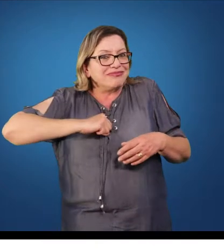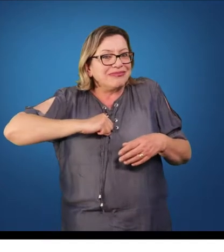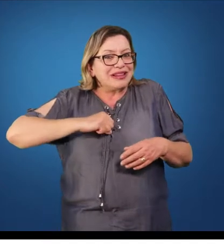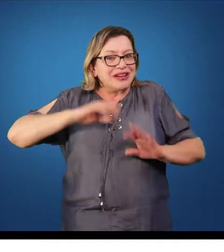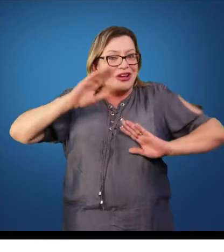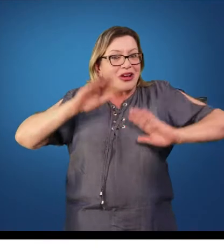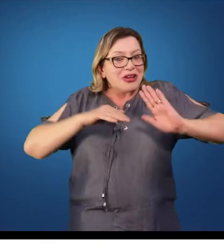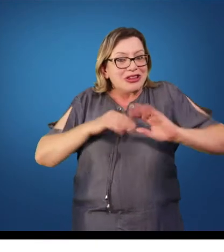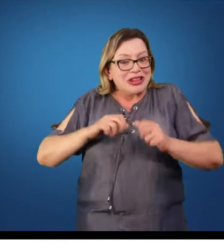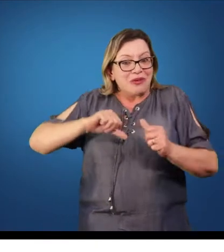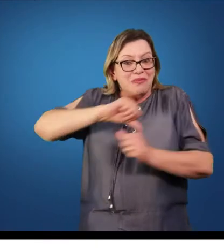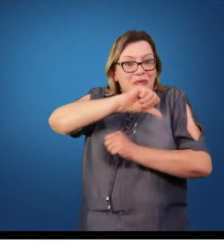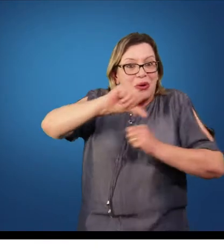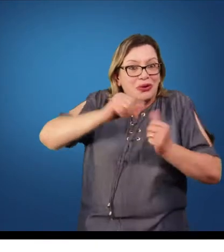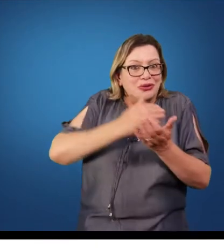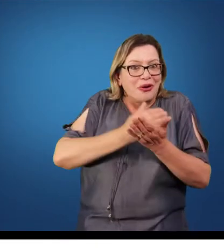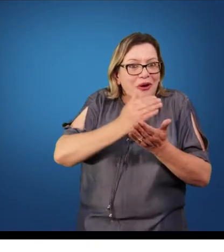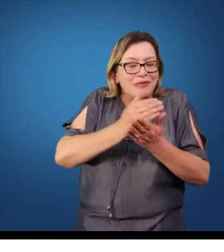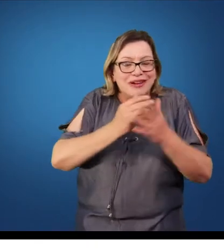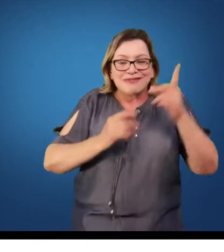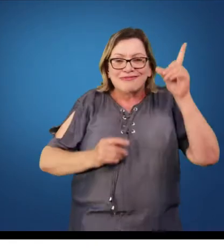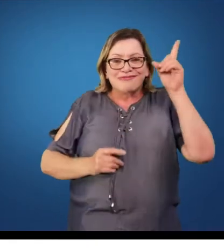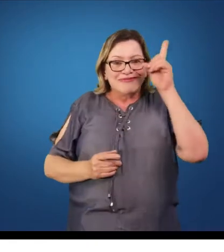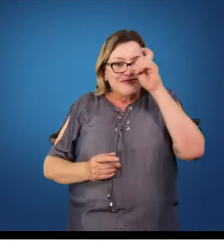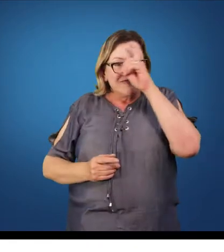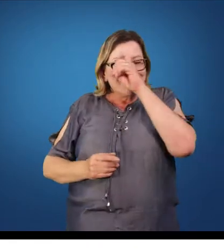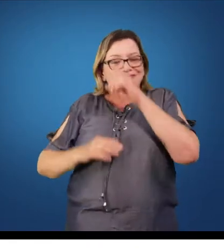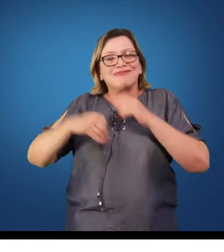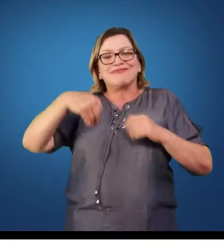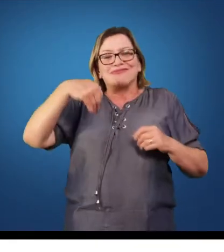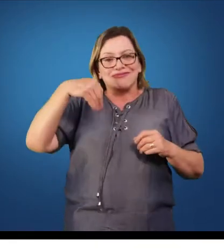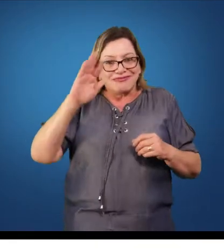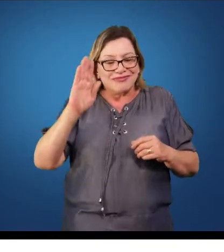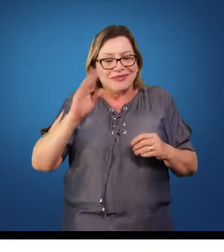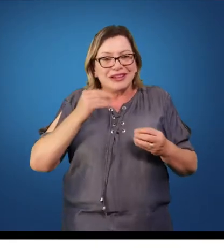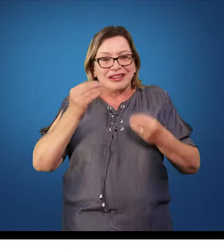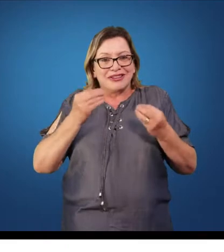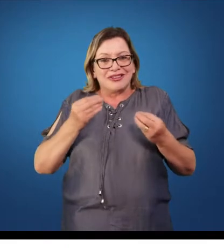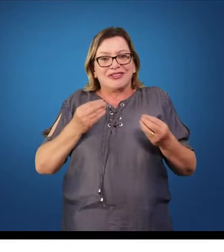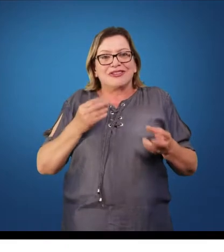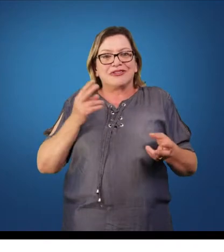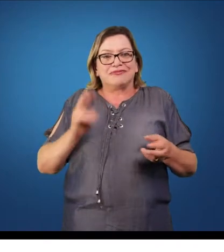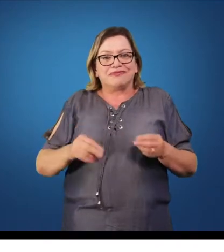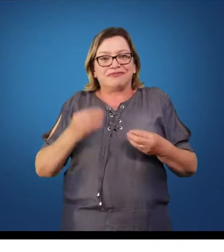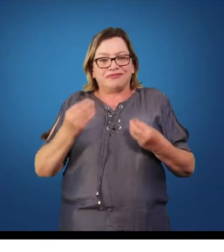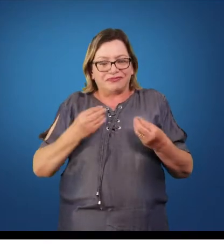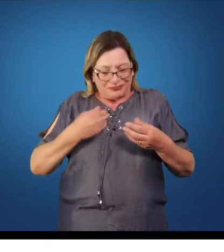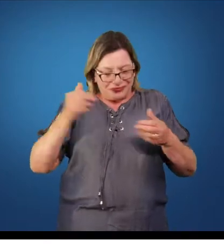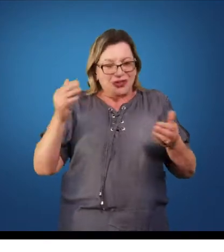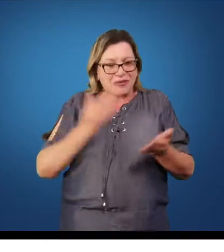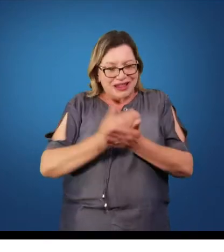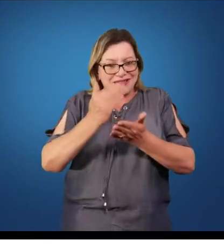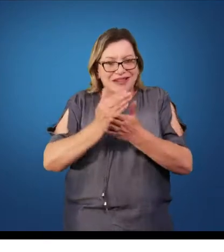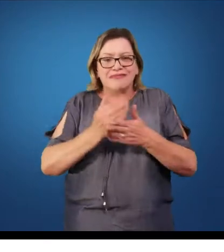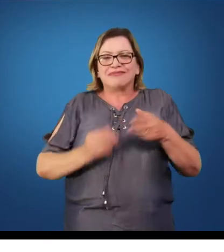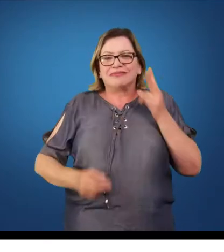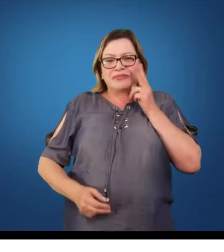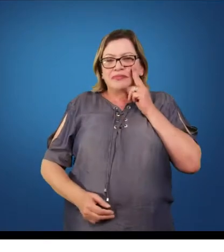a dificuldade aumenta. Então, aumentando a dificuldade, ok? Vai!